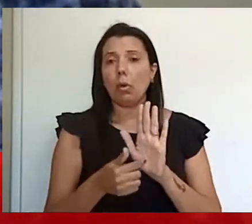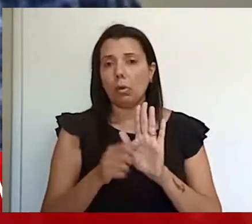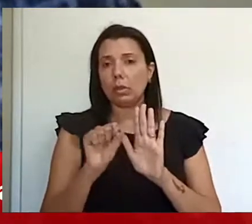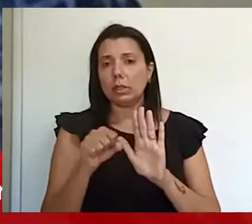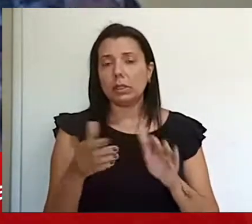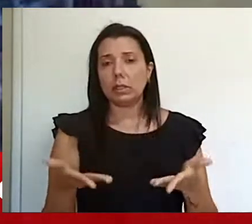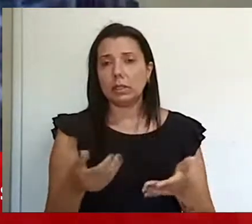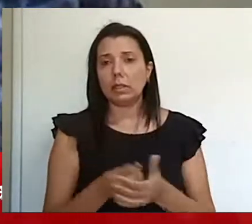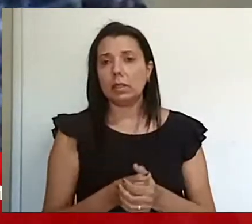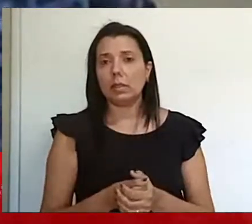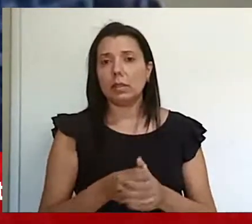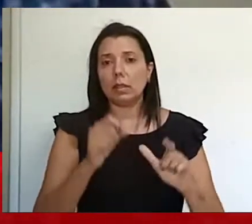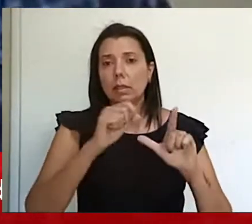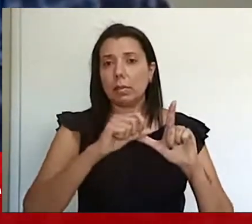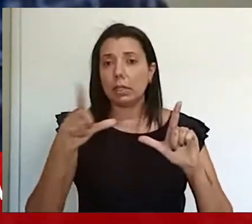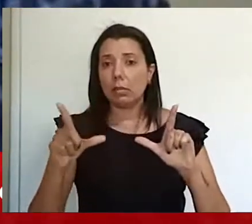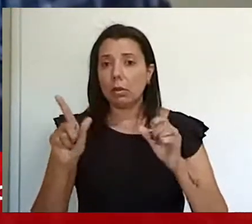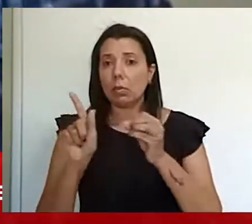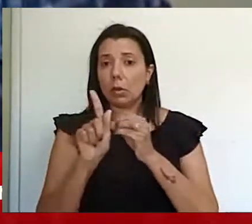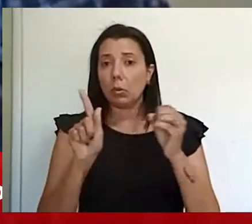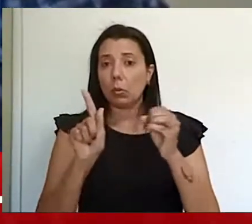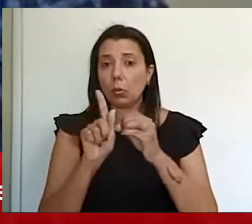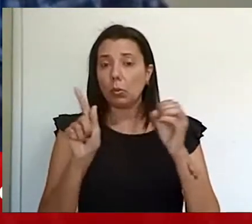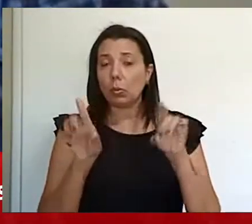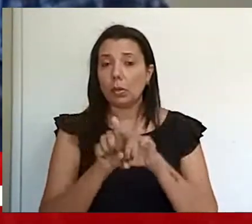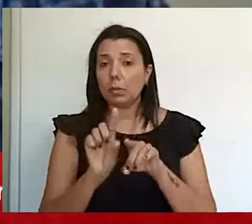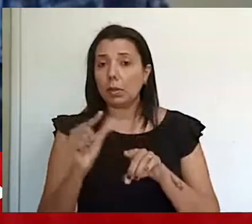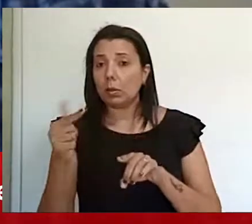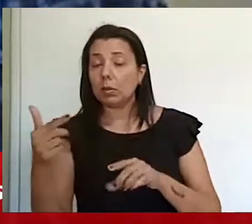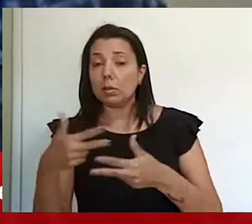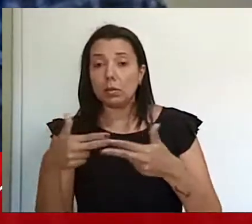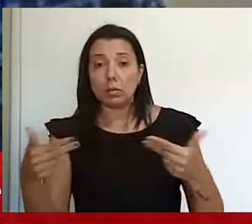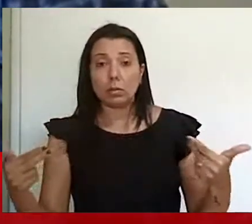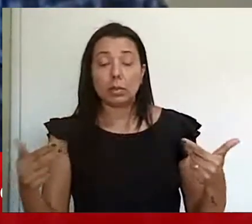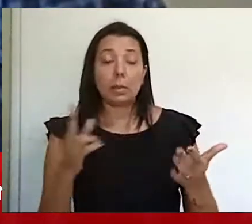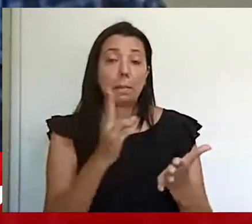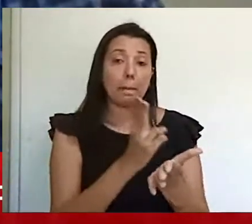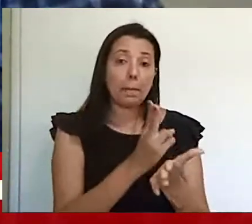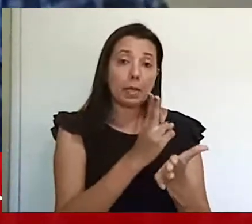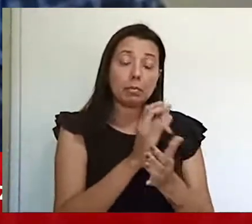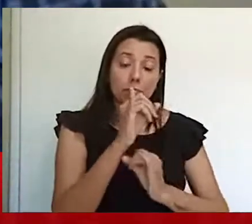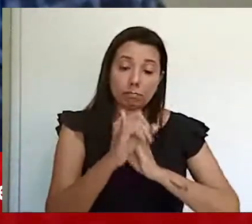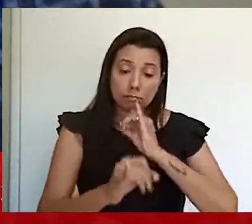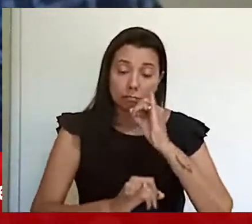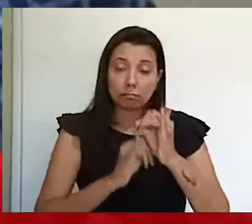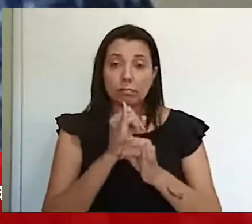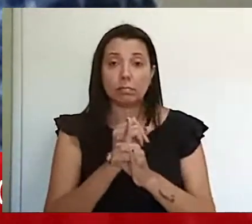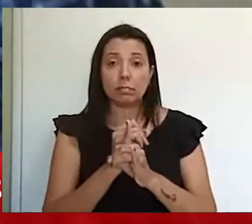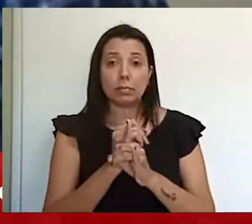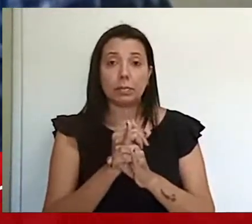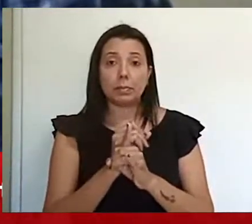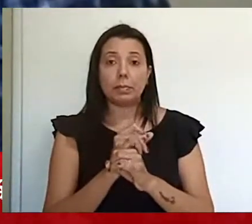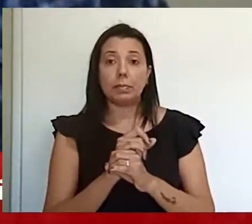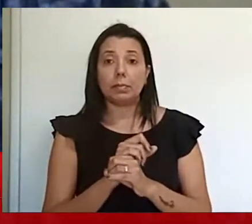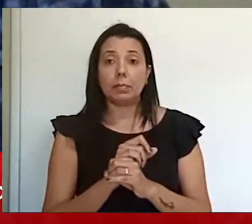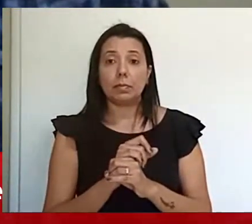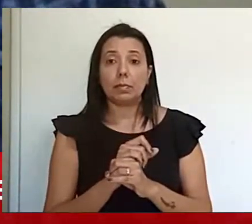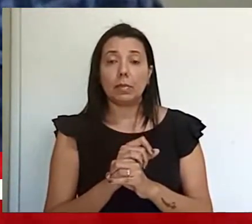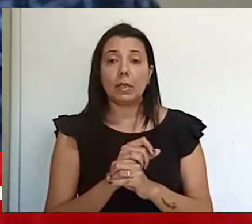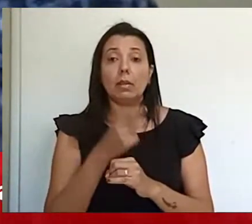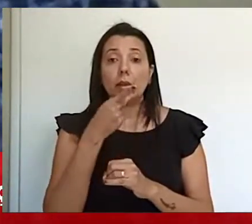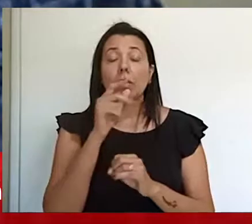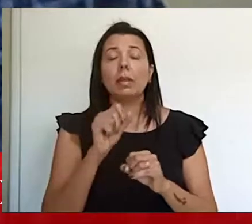plataforma Google e outras situações, mesmo com a internet sendo, que eles vão dizer assim para a gente, né, o